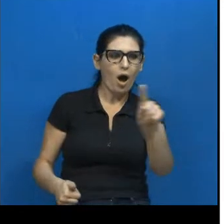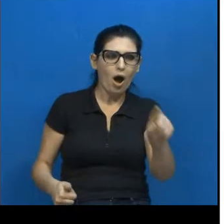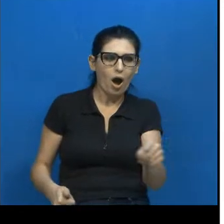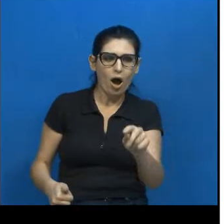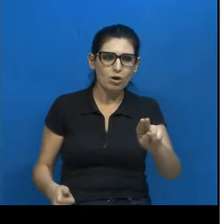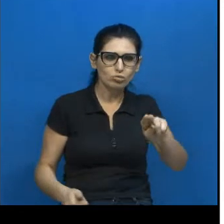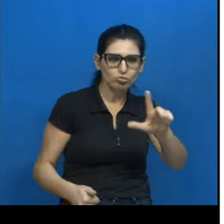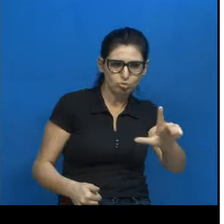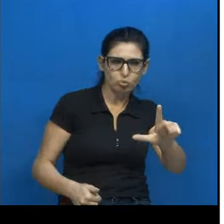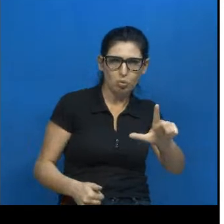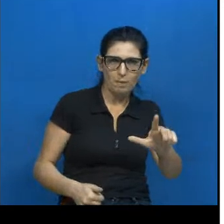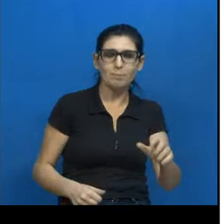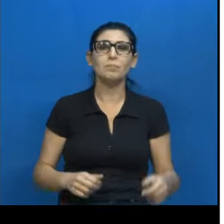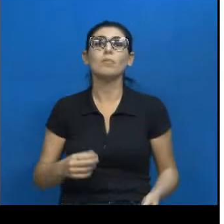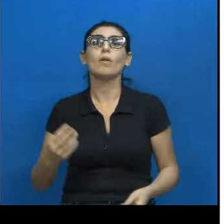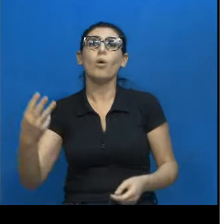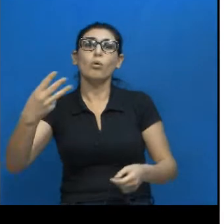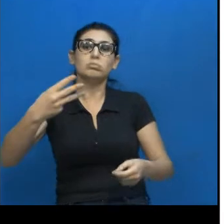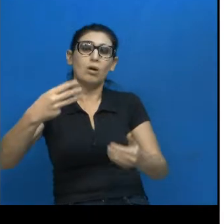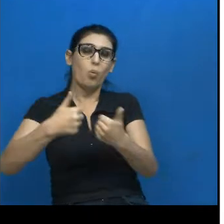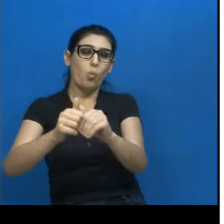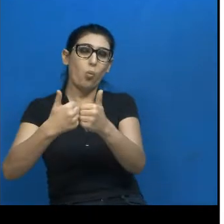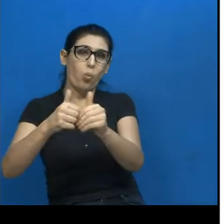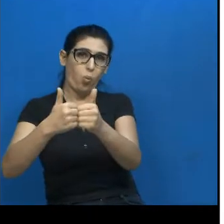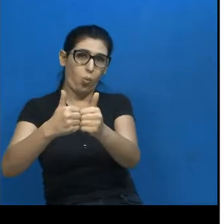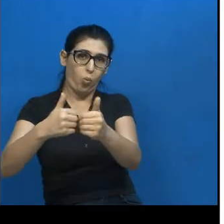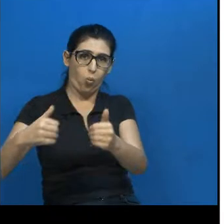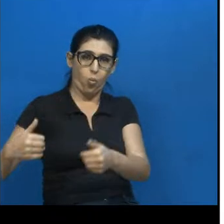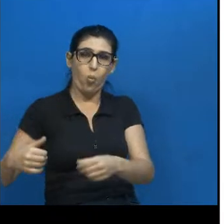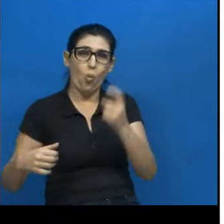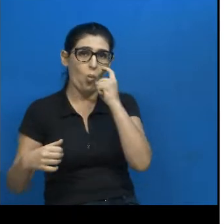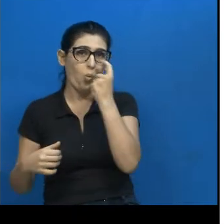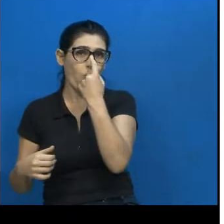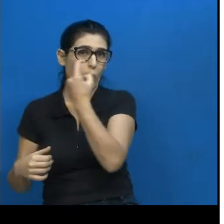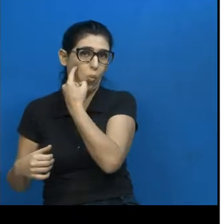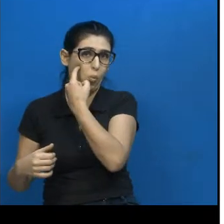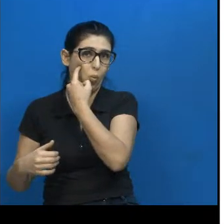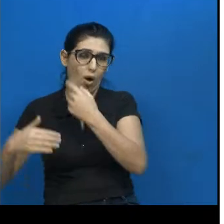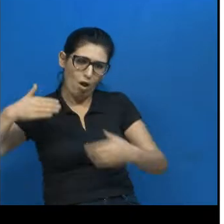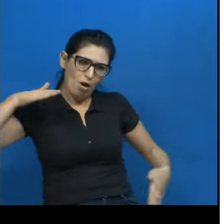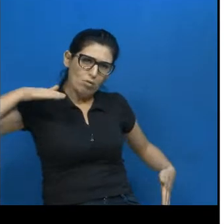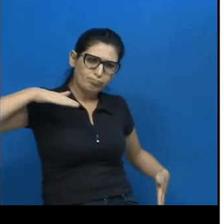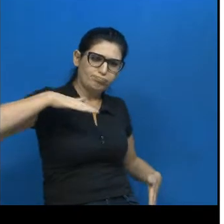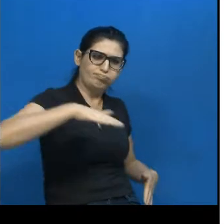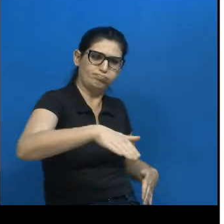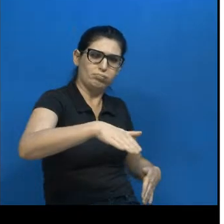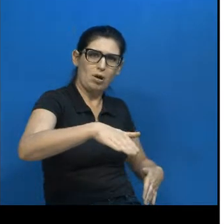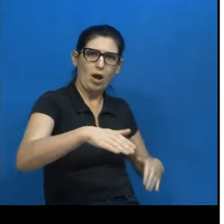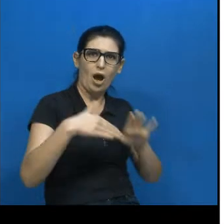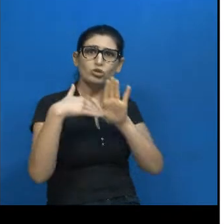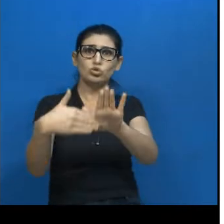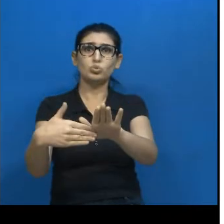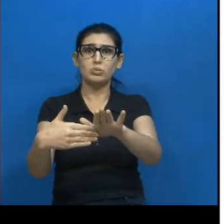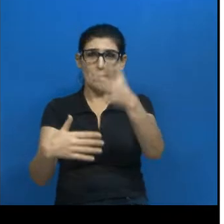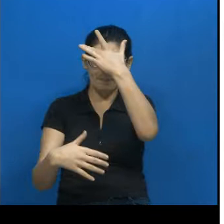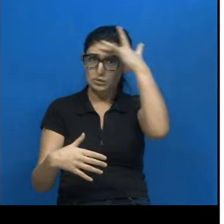Lua, que ela vai vir direto, essa linha do Parque Meia Lua, em função do passageiro, ela vem até a Major